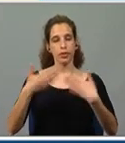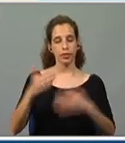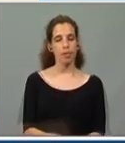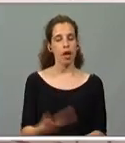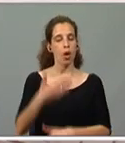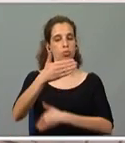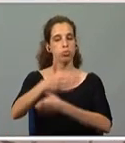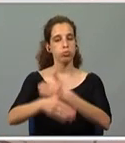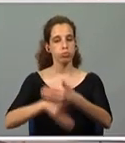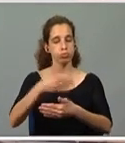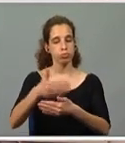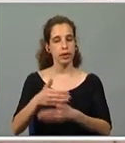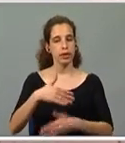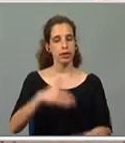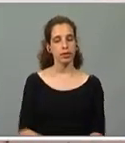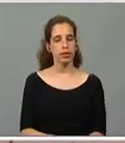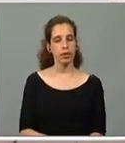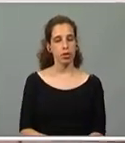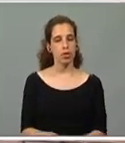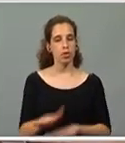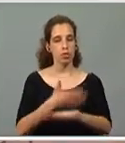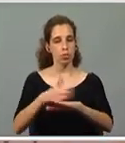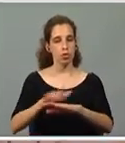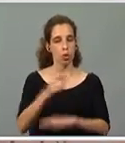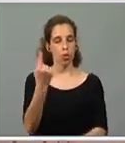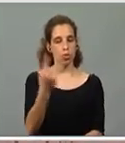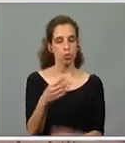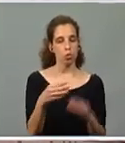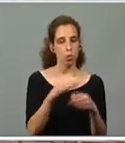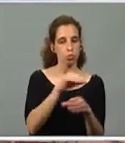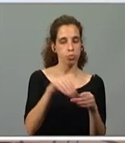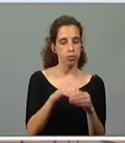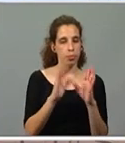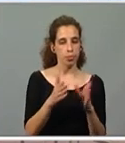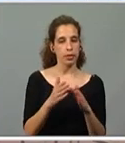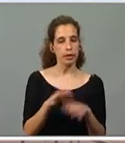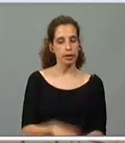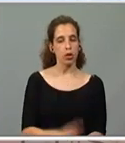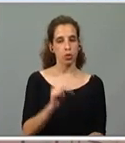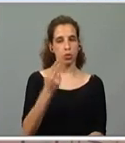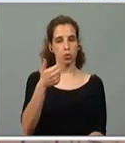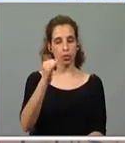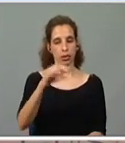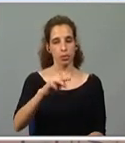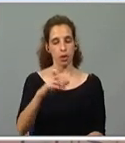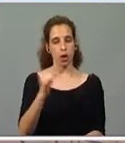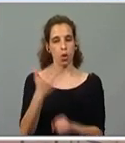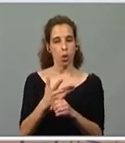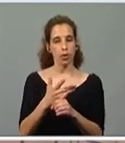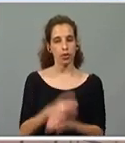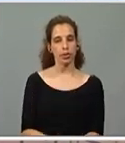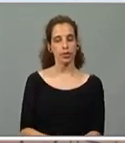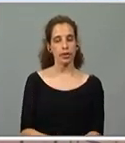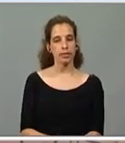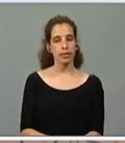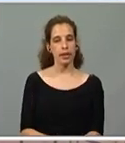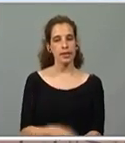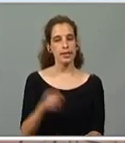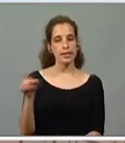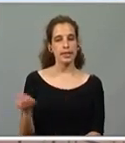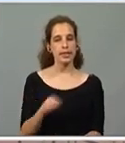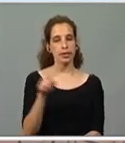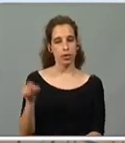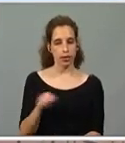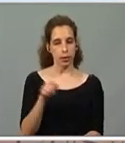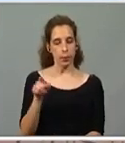É um processo de separação em que um dos componentes terá que sublimar. Outro processo também muito utilizado é a chamada centrifugação.